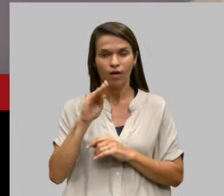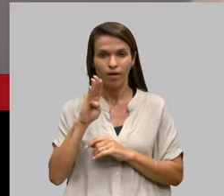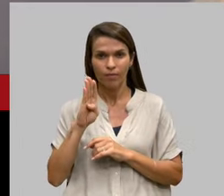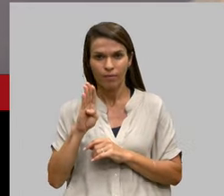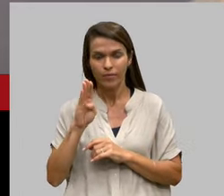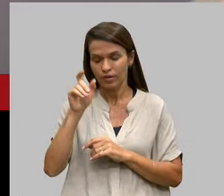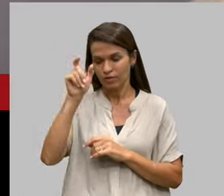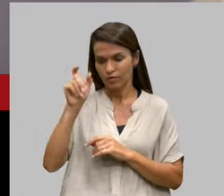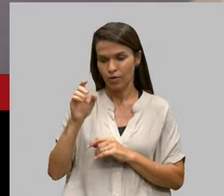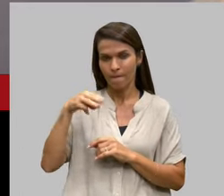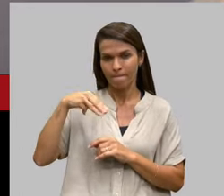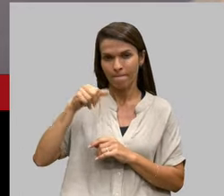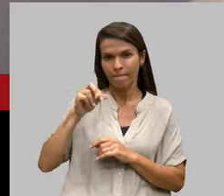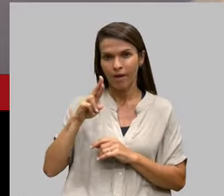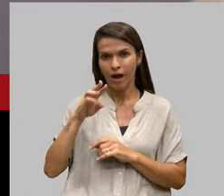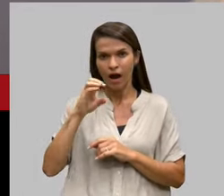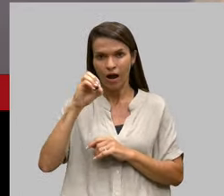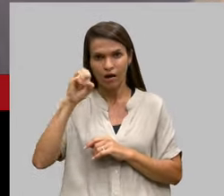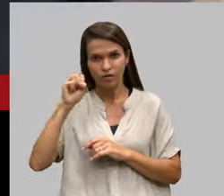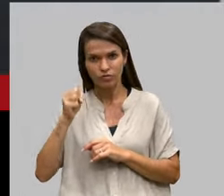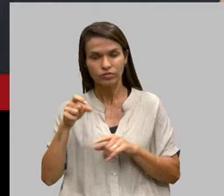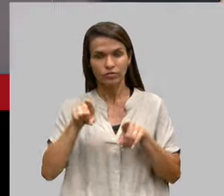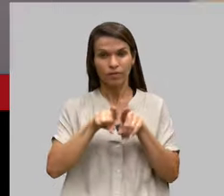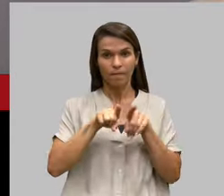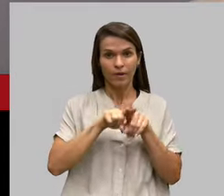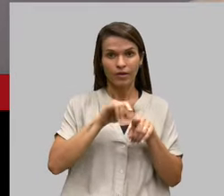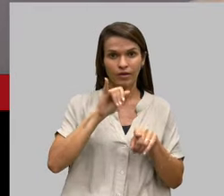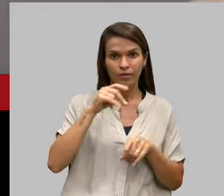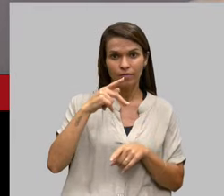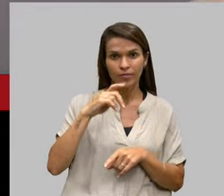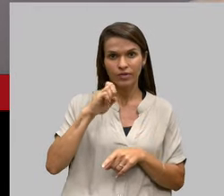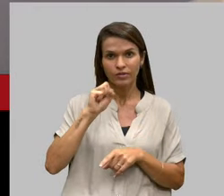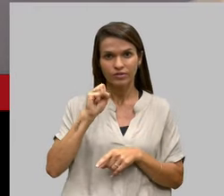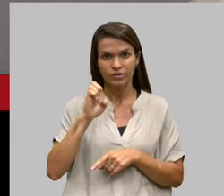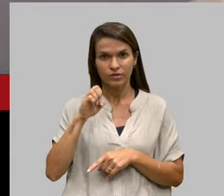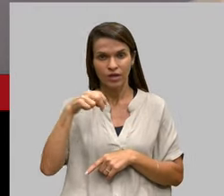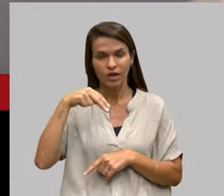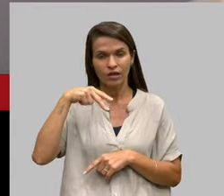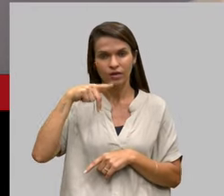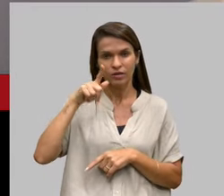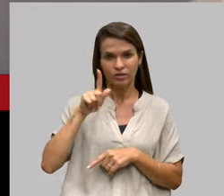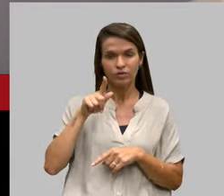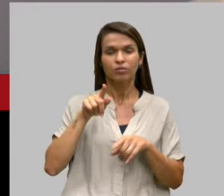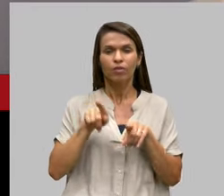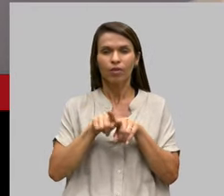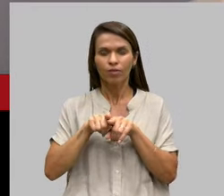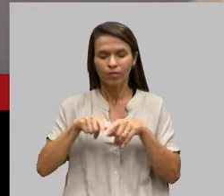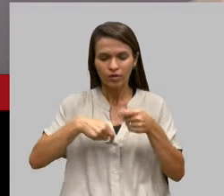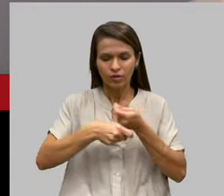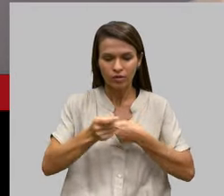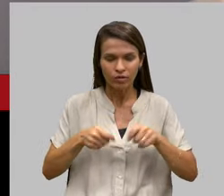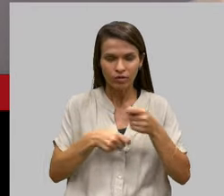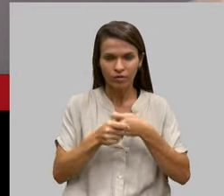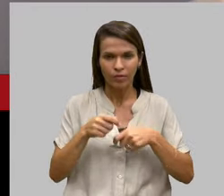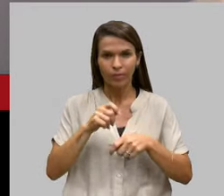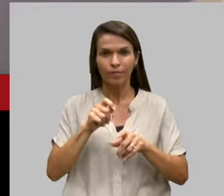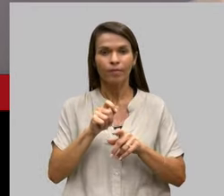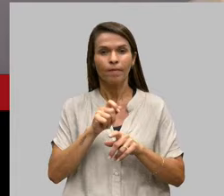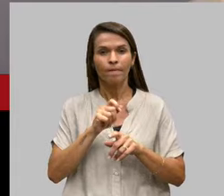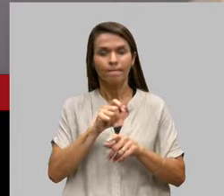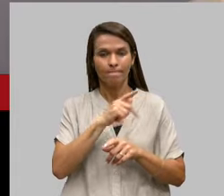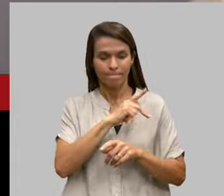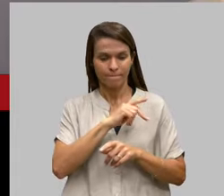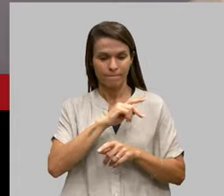Marcos também o ipseng eh e o tribunal de contas aqui do Estado também e a polícia militar do estado